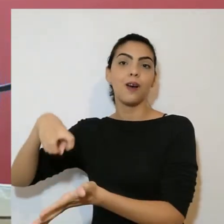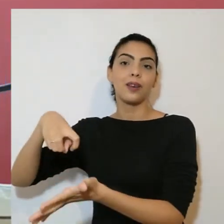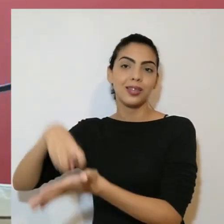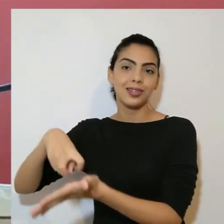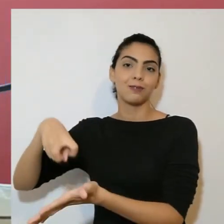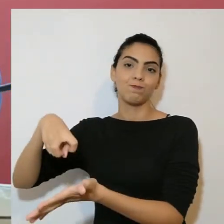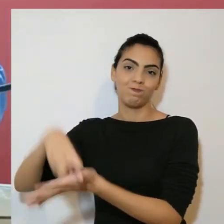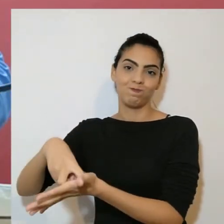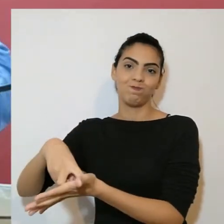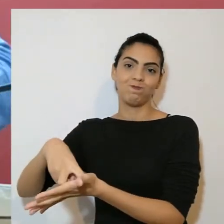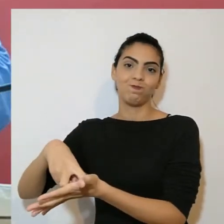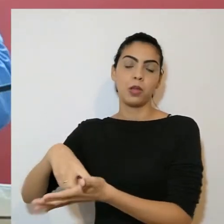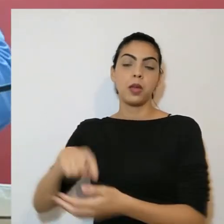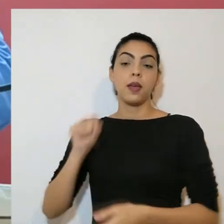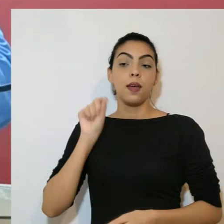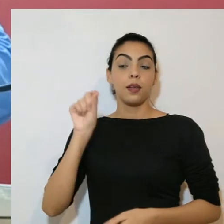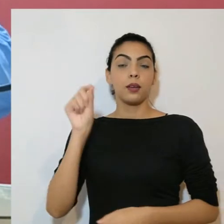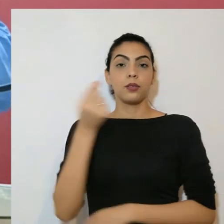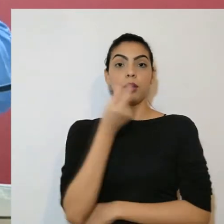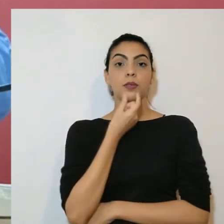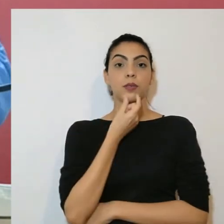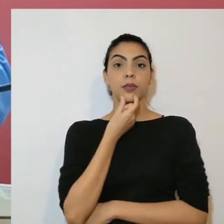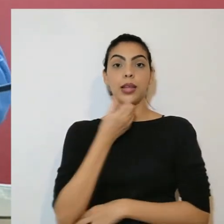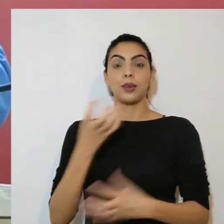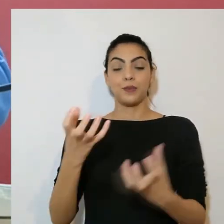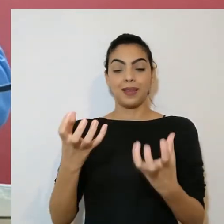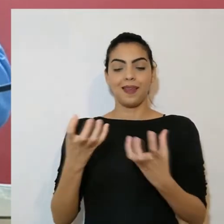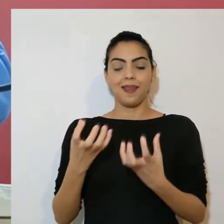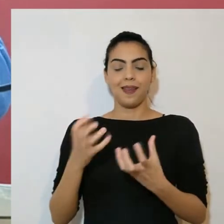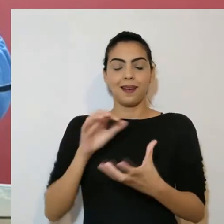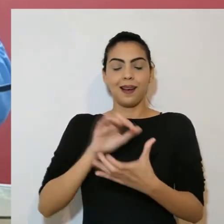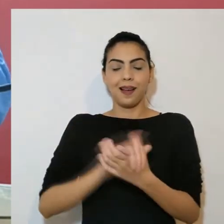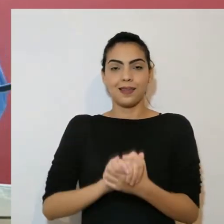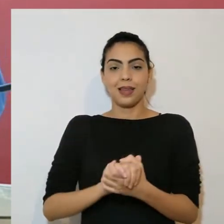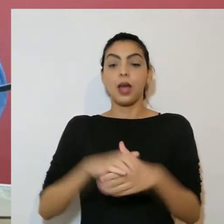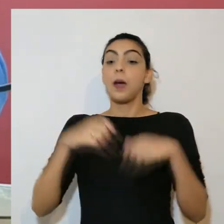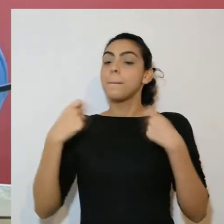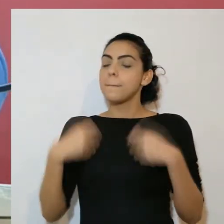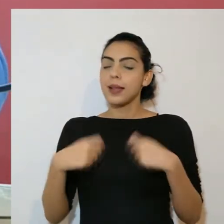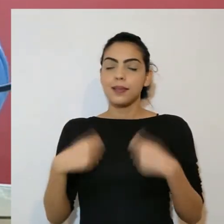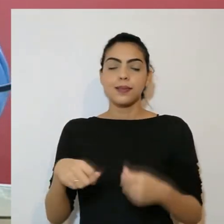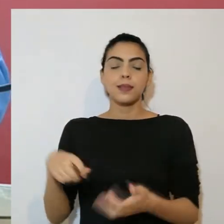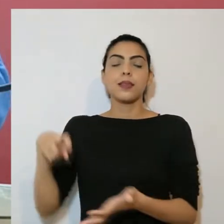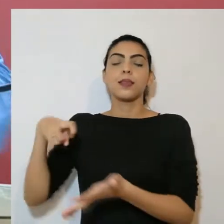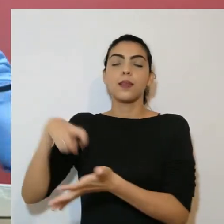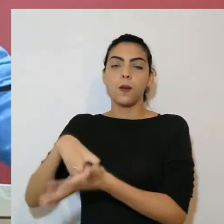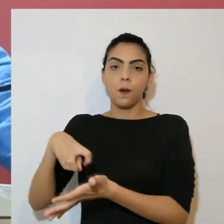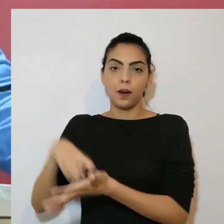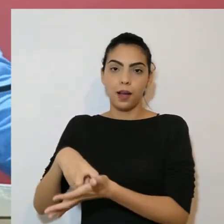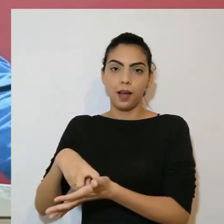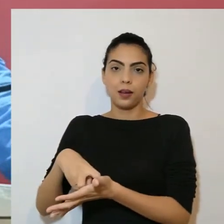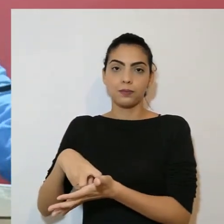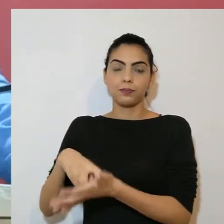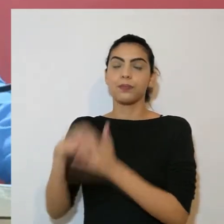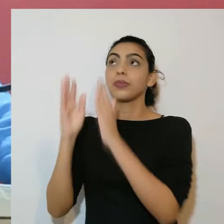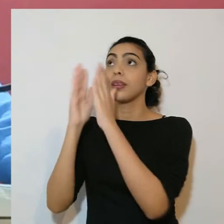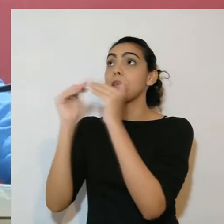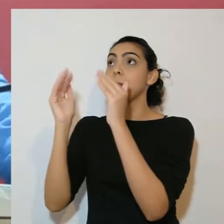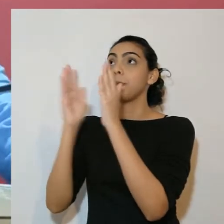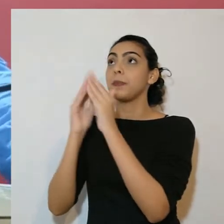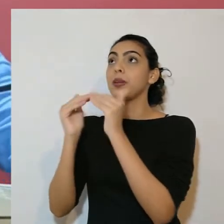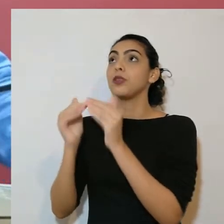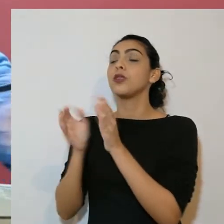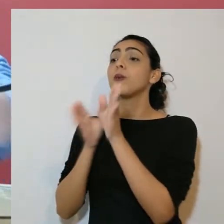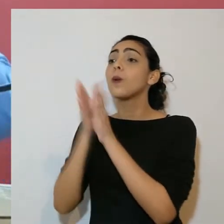oração. Aquele solteiro que quer casar precisa orar, precisa pedir orientação e direção de